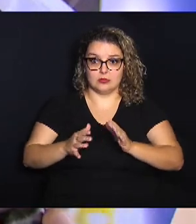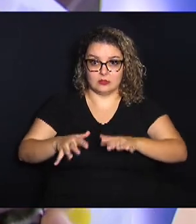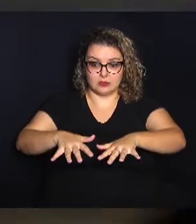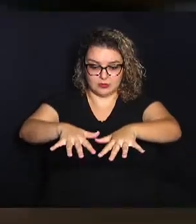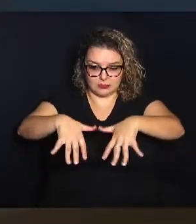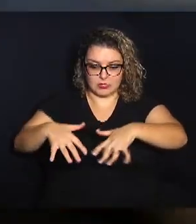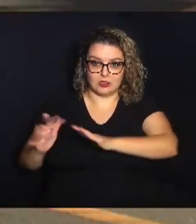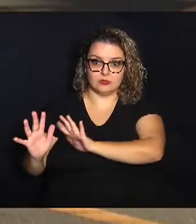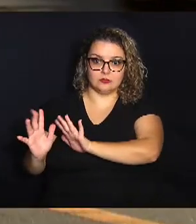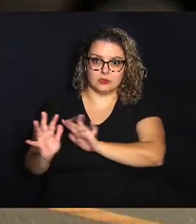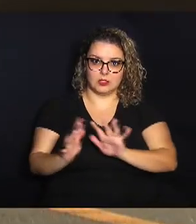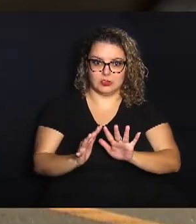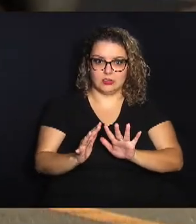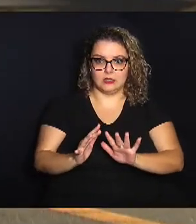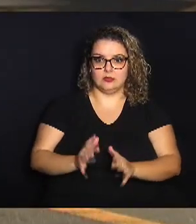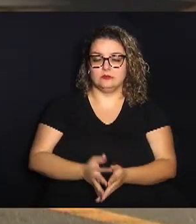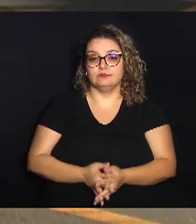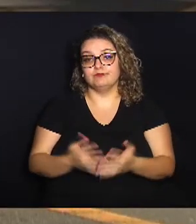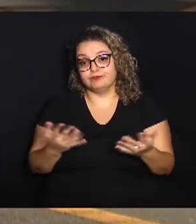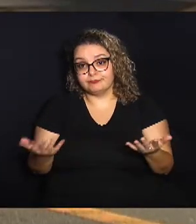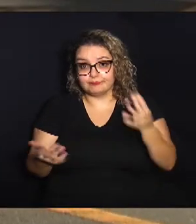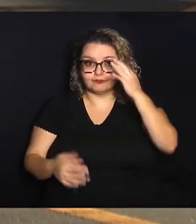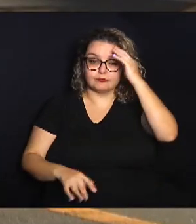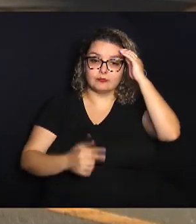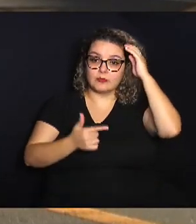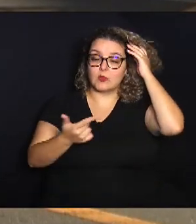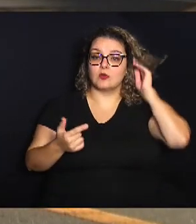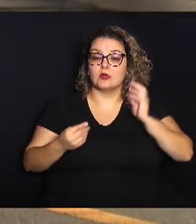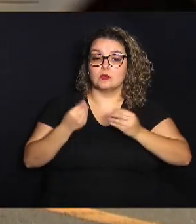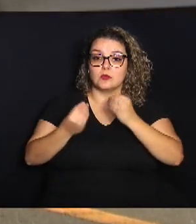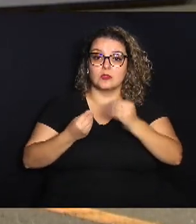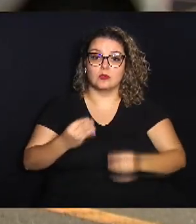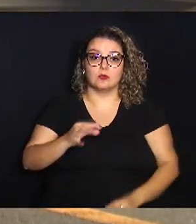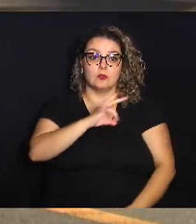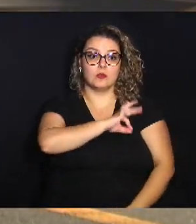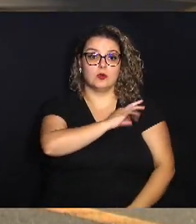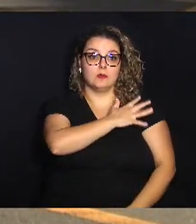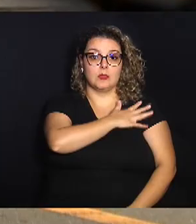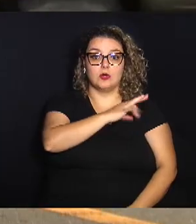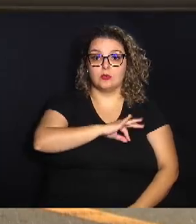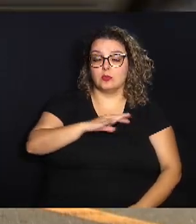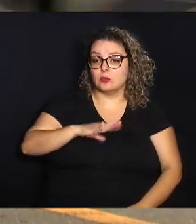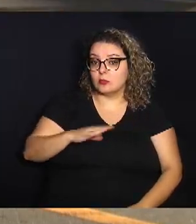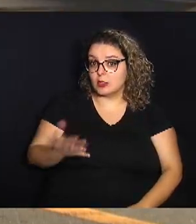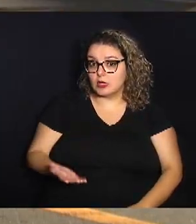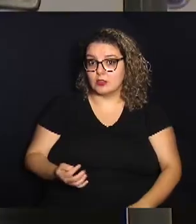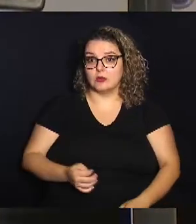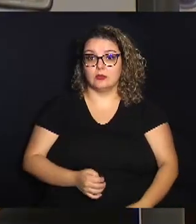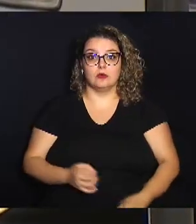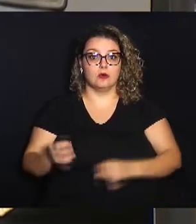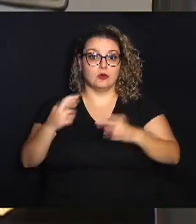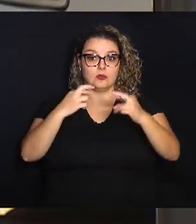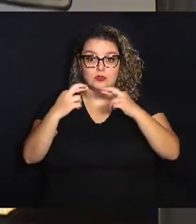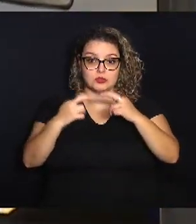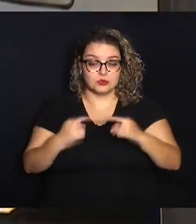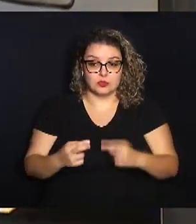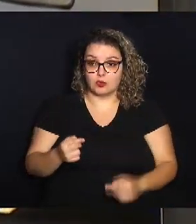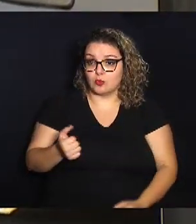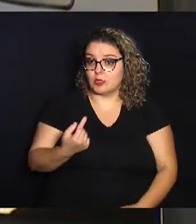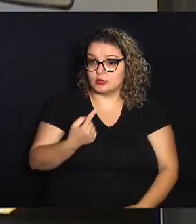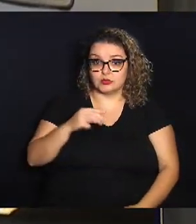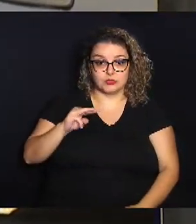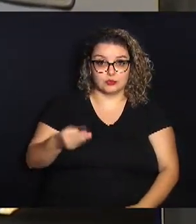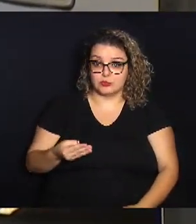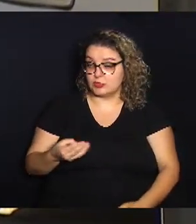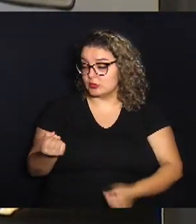faixa, não atravessa fora da faixa. Nós não temos condição de ter um policial militar, um guarda municipal, vistoriando quase 1 milhão de carros